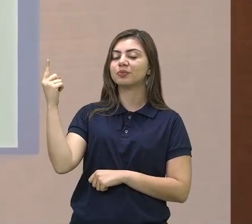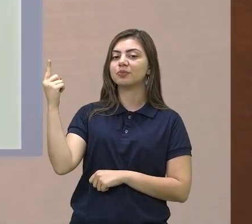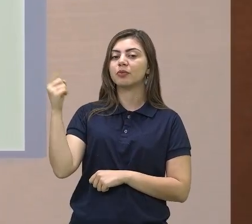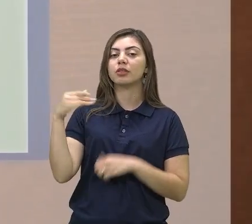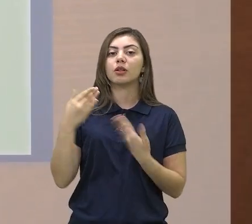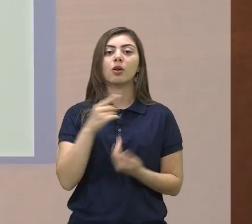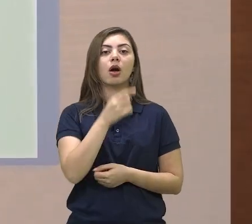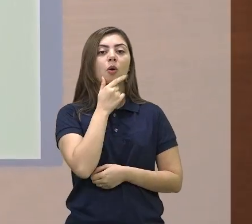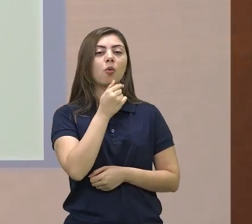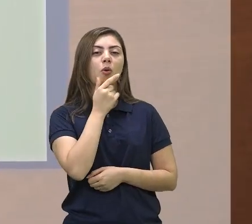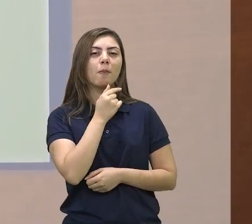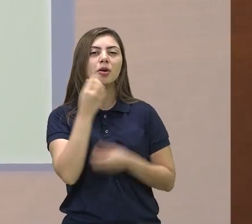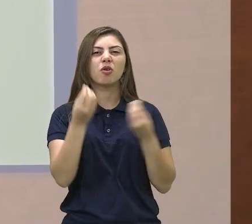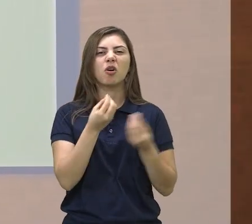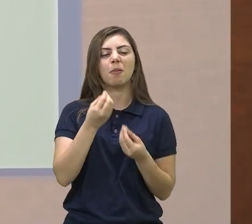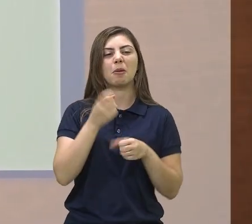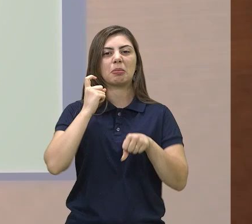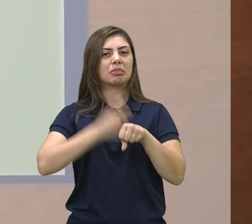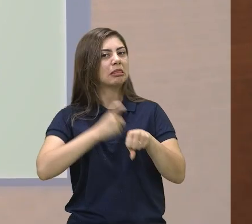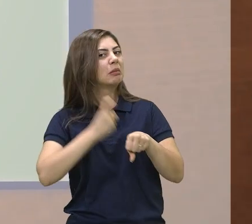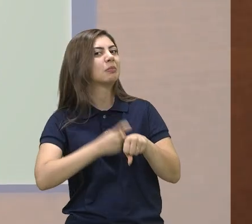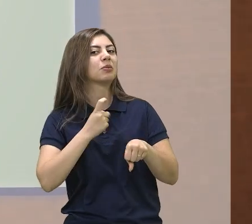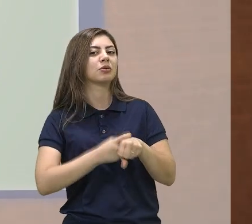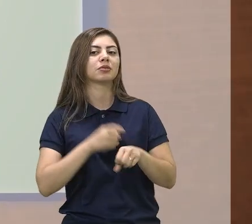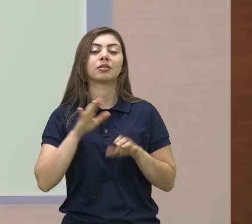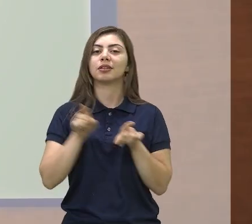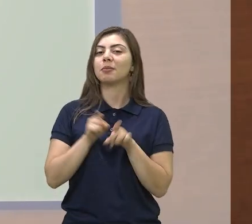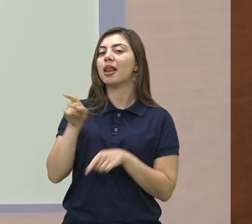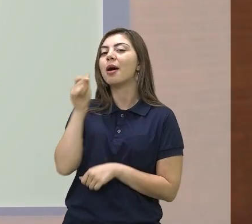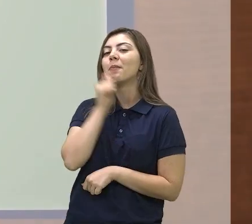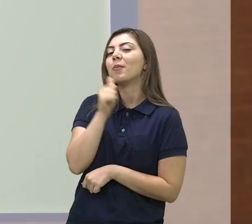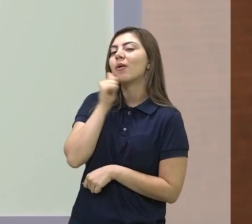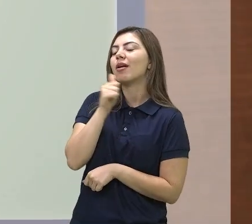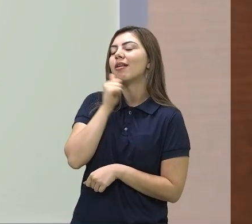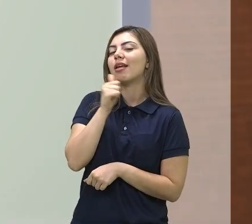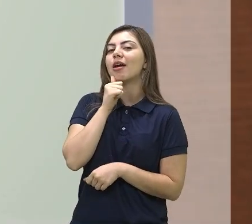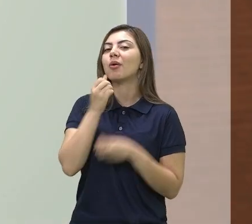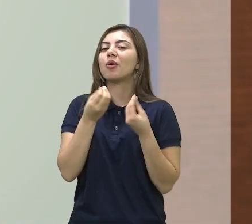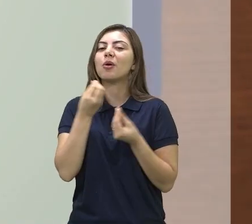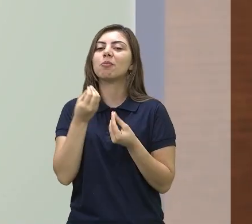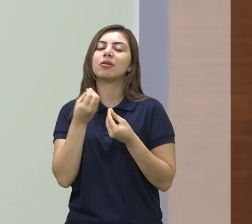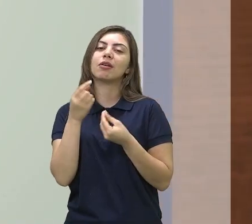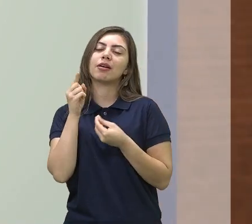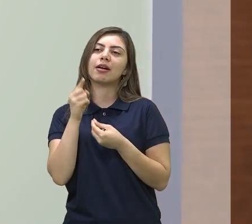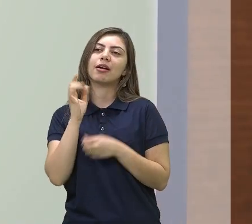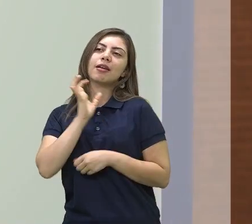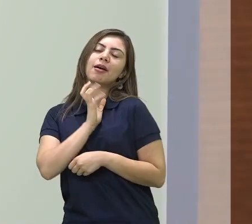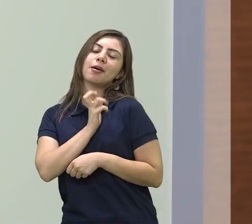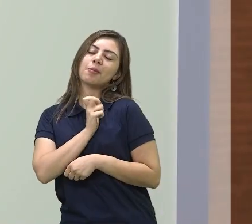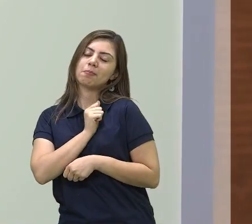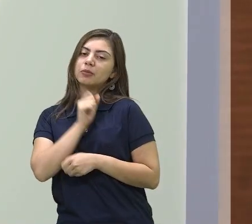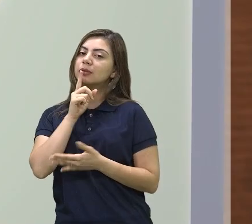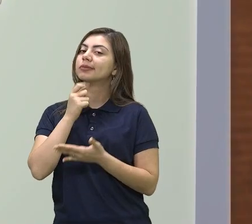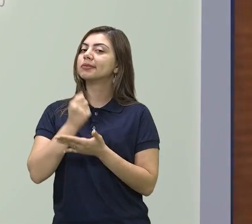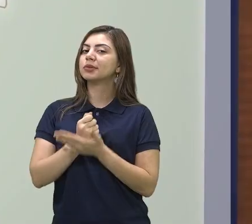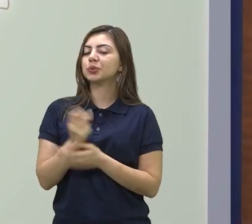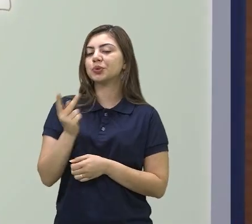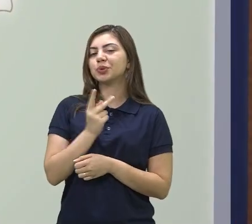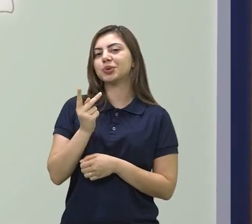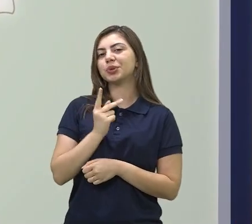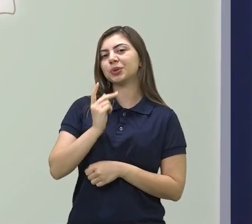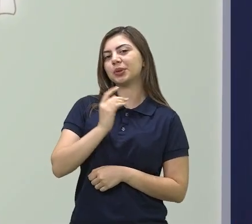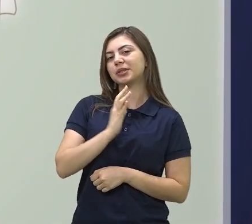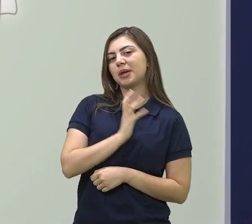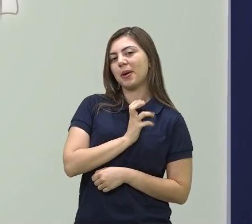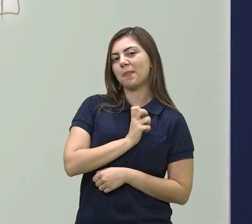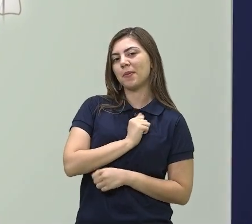Simão, rebelde e intenso. Teresa, delicada e decidida. Vizinhos apaixonados. Mas